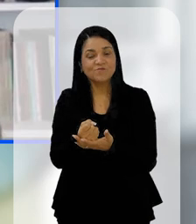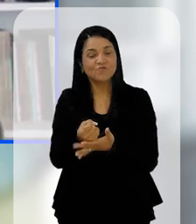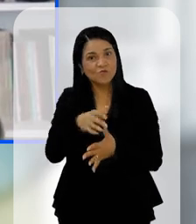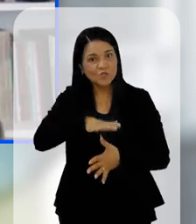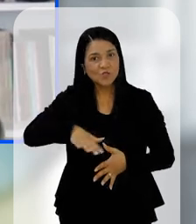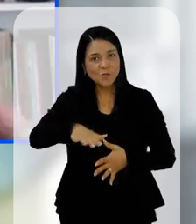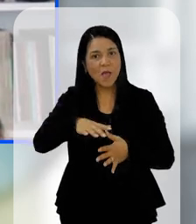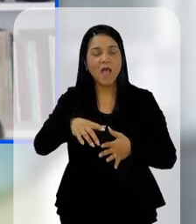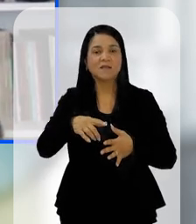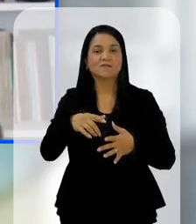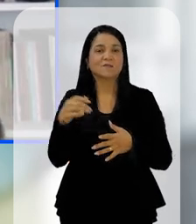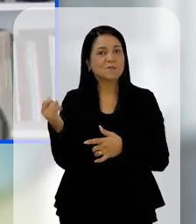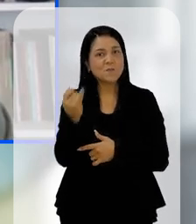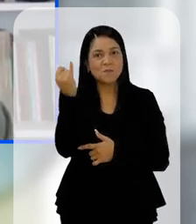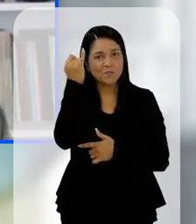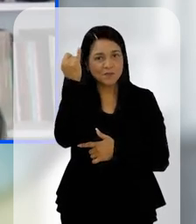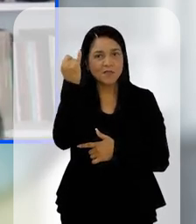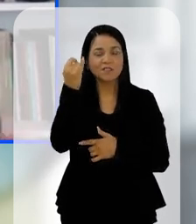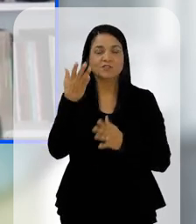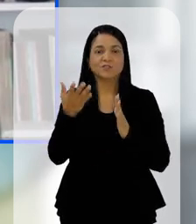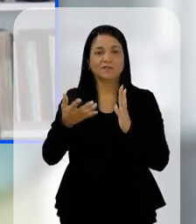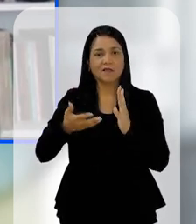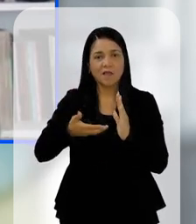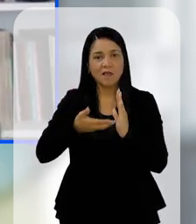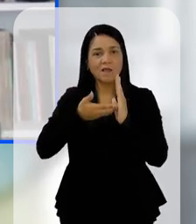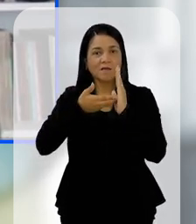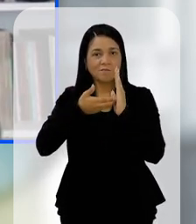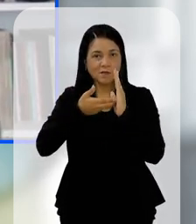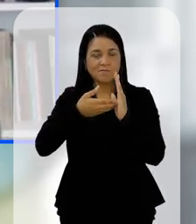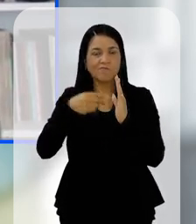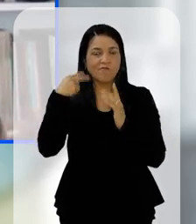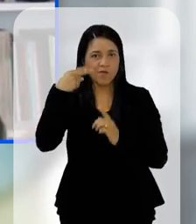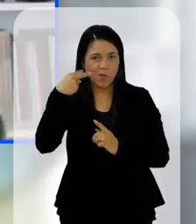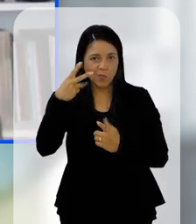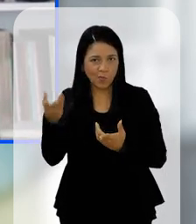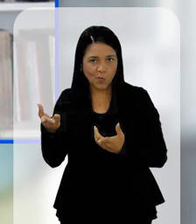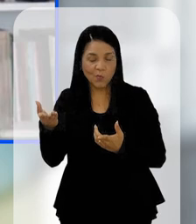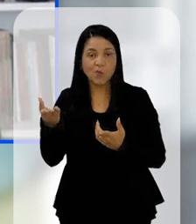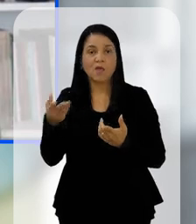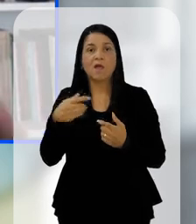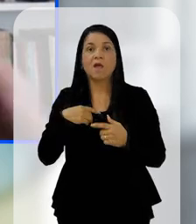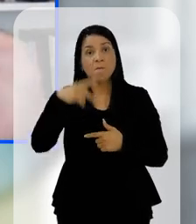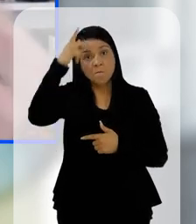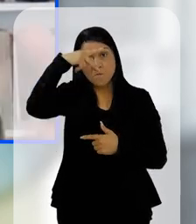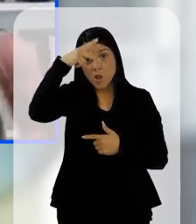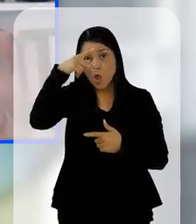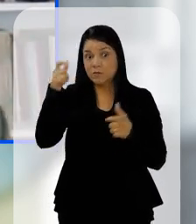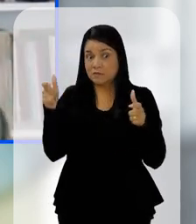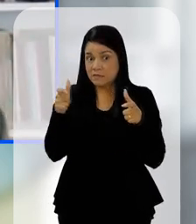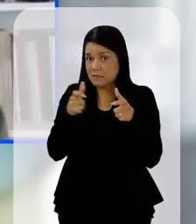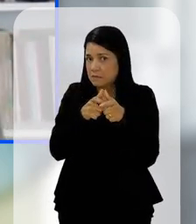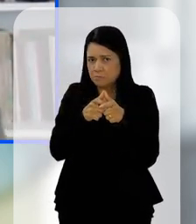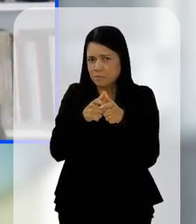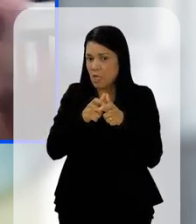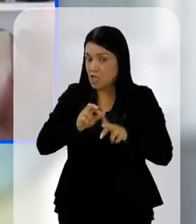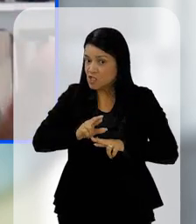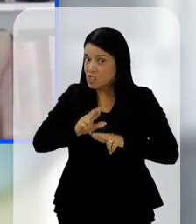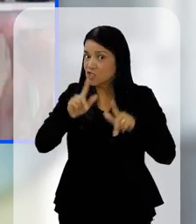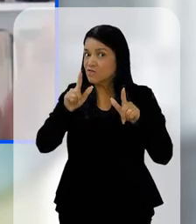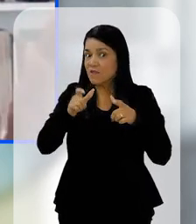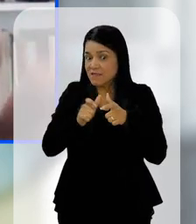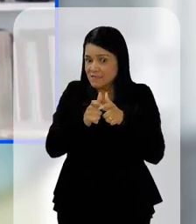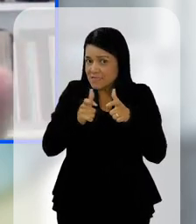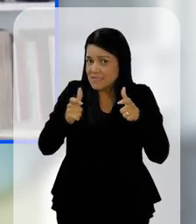tão importante como é o de uma Câmara de Vereadores de um município. Pelotas não é uma cidade pequena, é uma cidade razoavelmente grande, é de